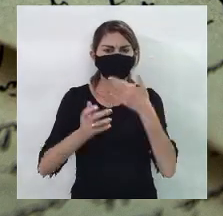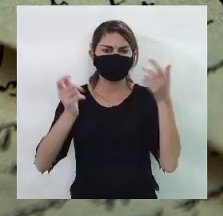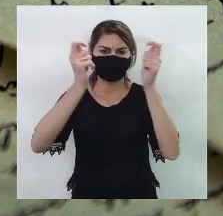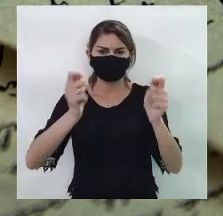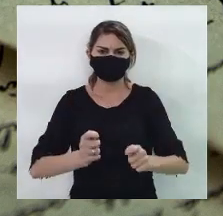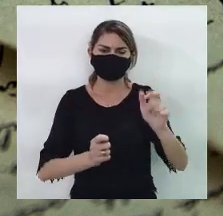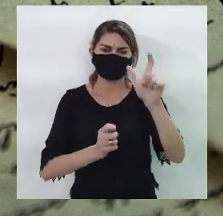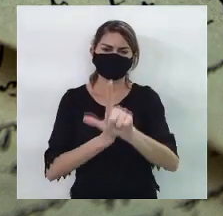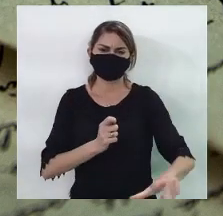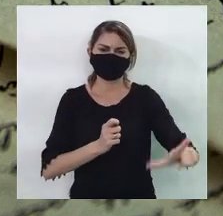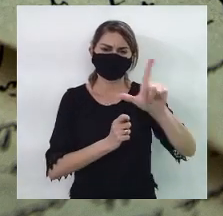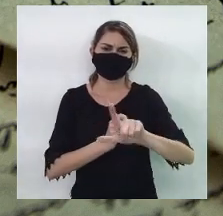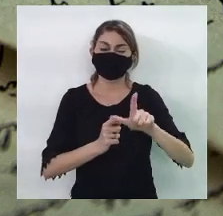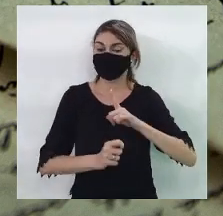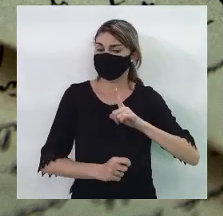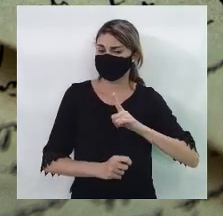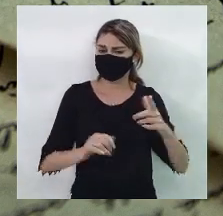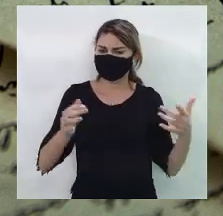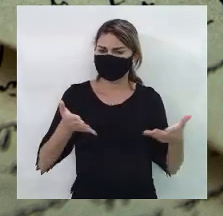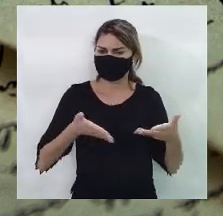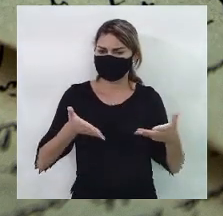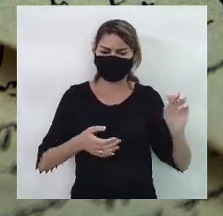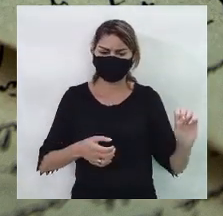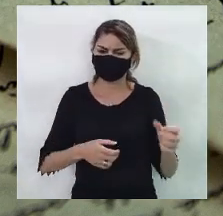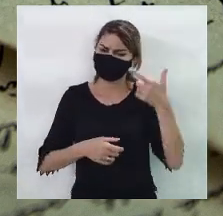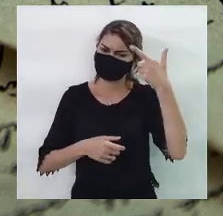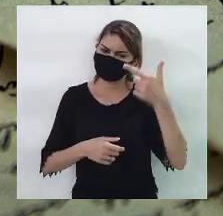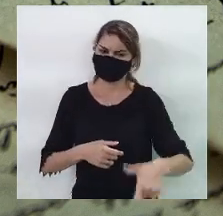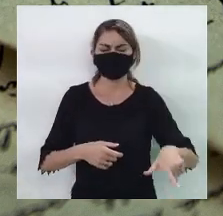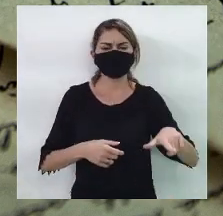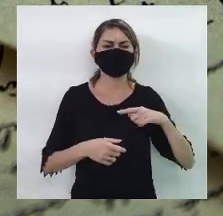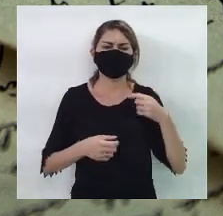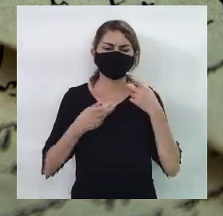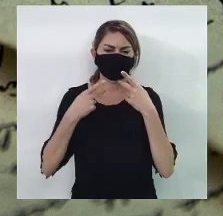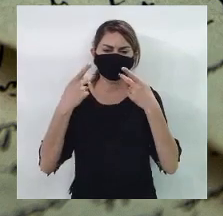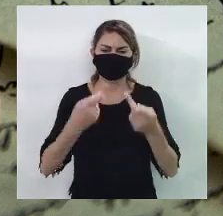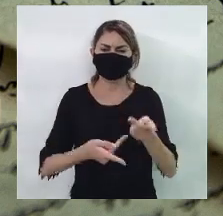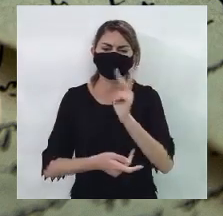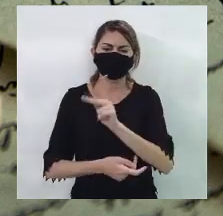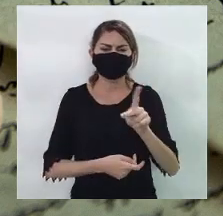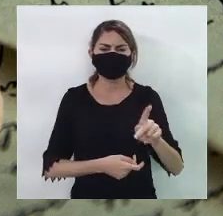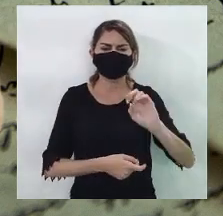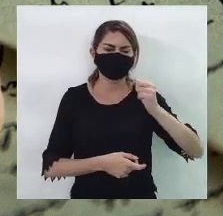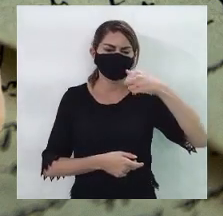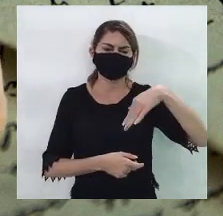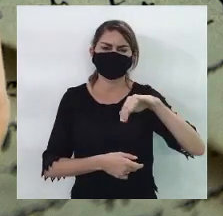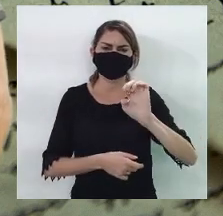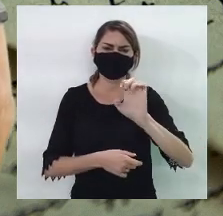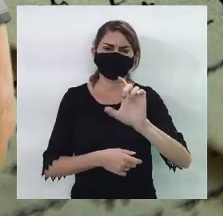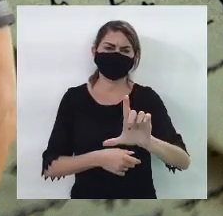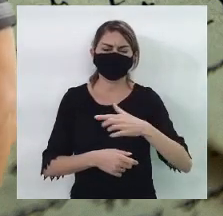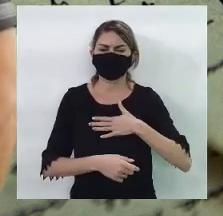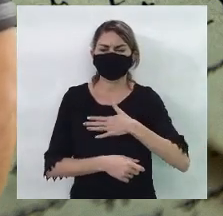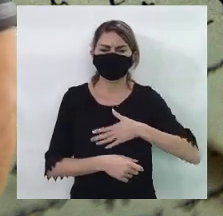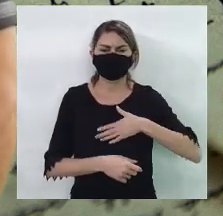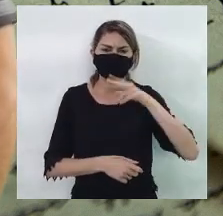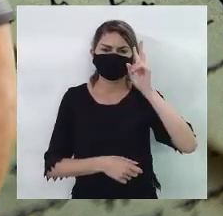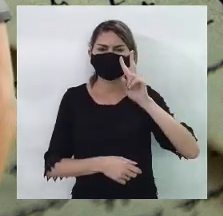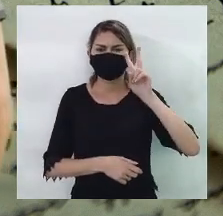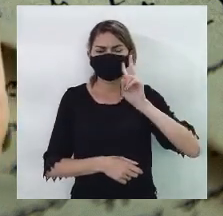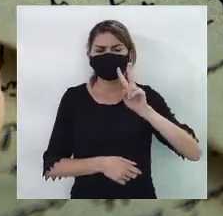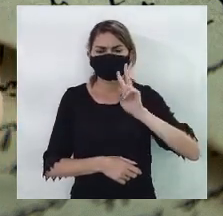Artístico Literário e temos hoje, novamente, a visita do professor Samuel, que eu gostaria de lembrar que o